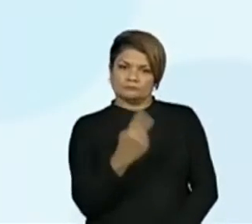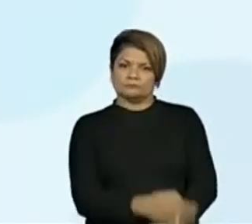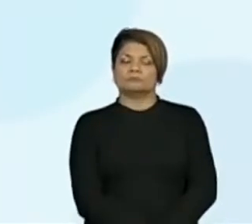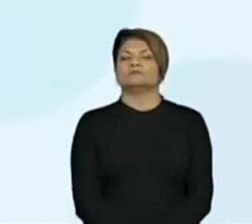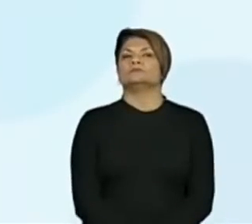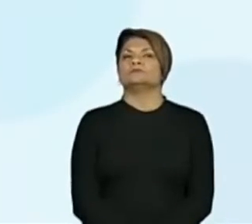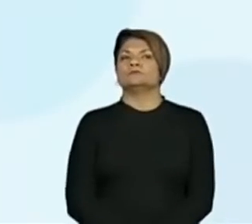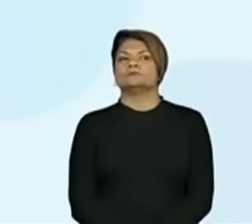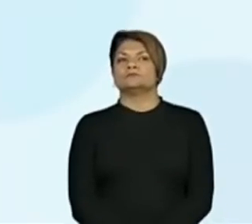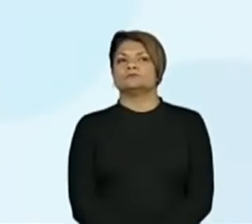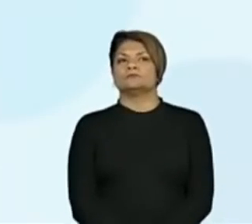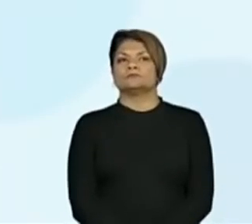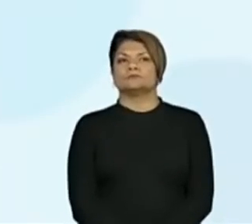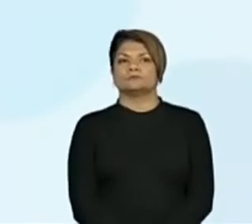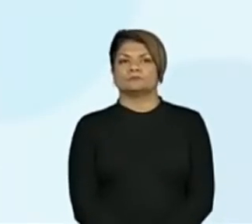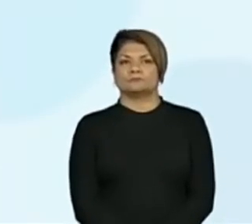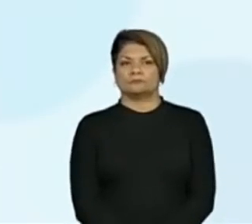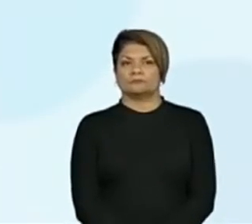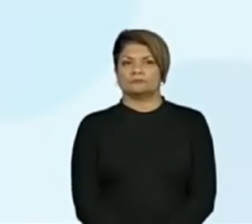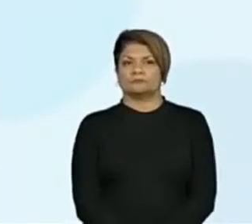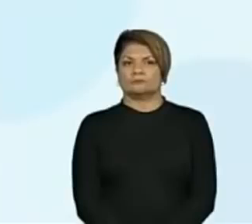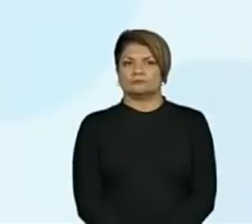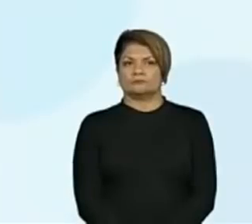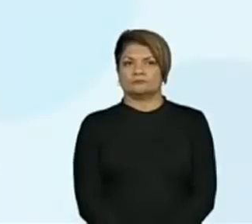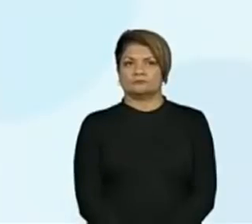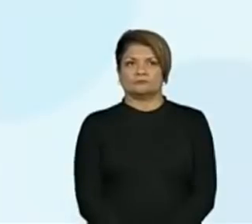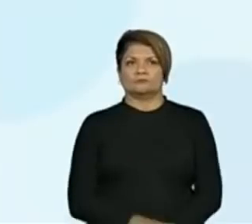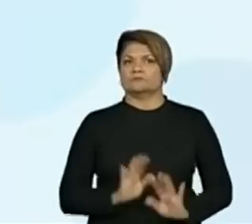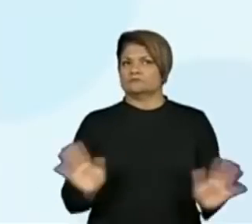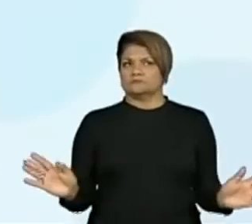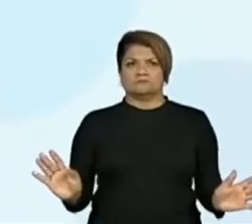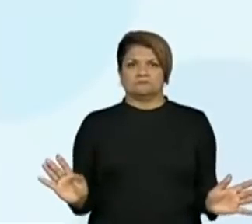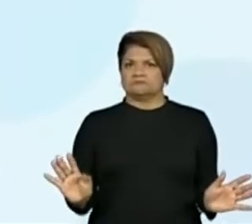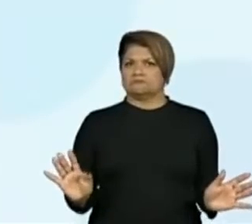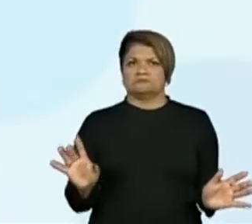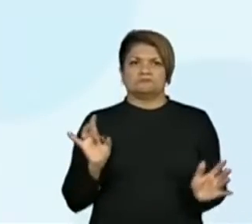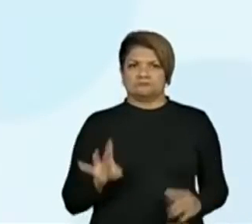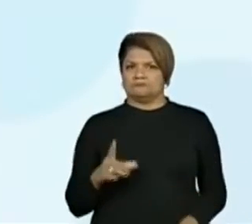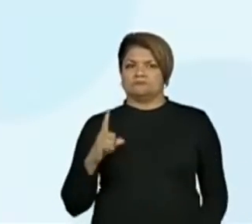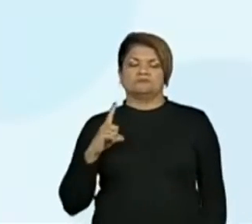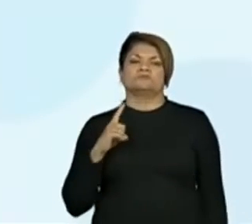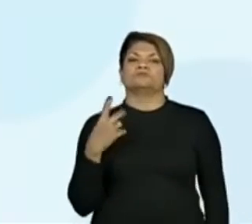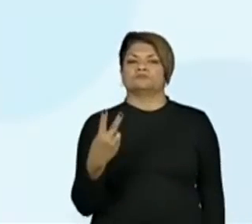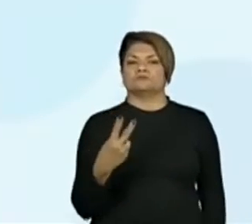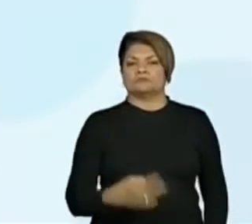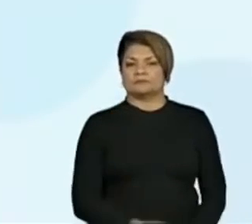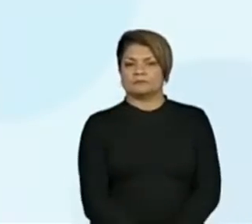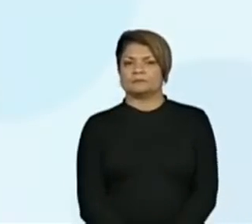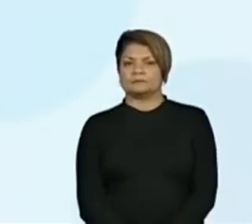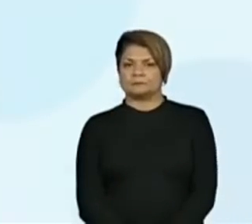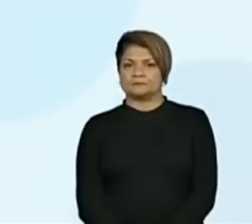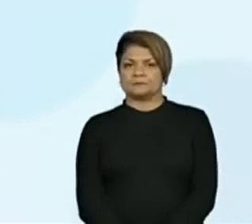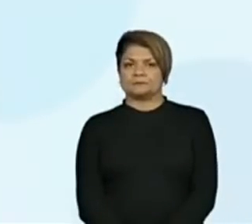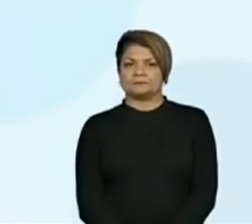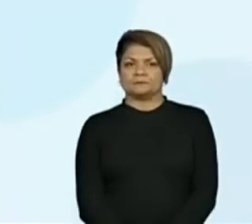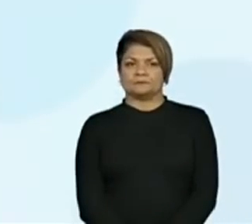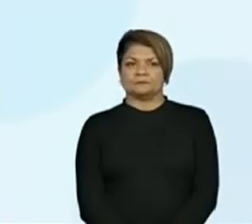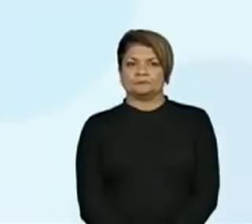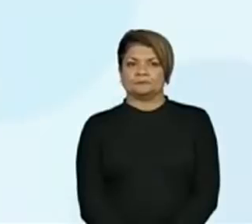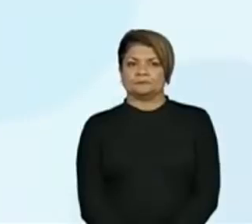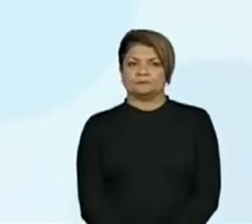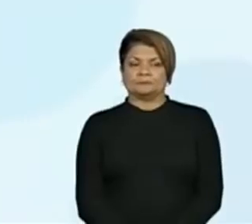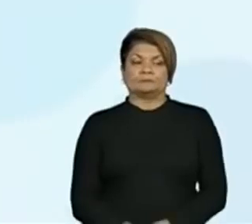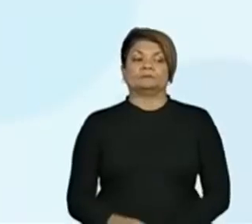bom? Eu não estou vendo mais, Ju. Só tem dois, né? Só tem dois. Dois. Tem dois. Agora vamos para a